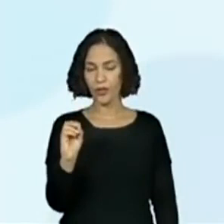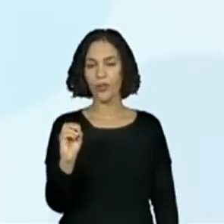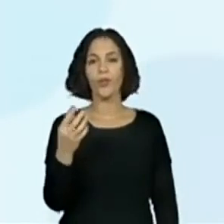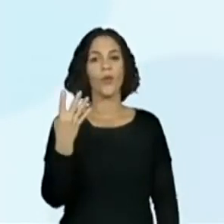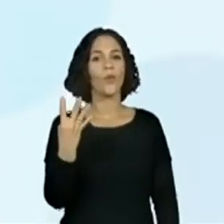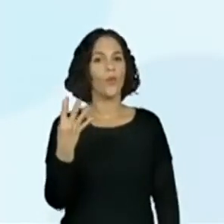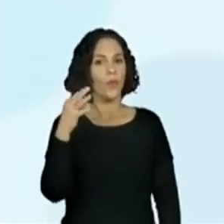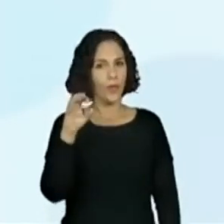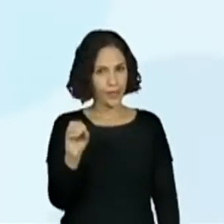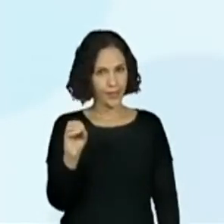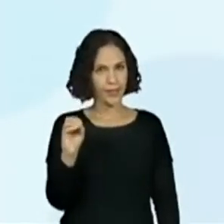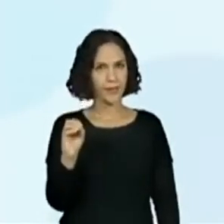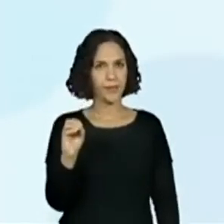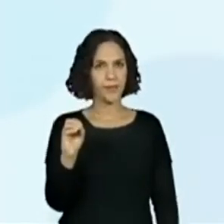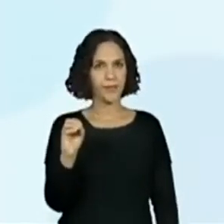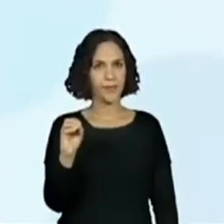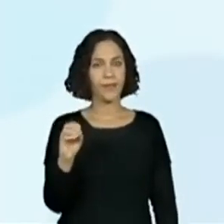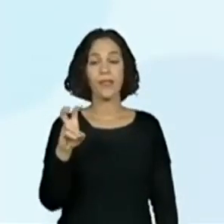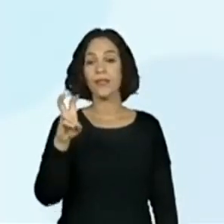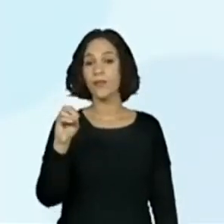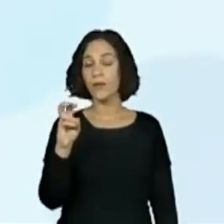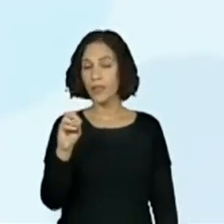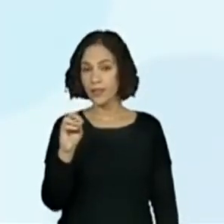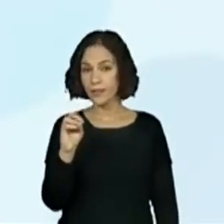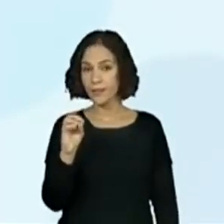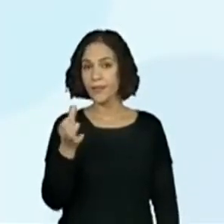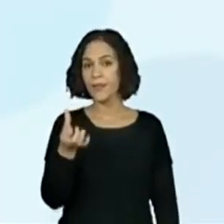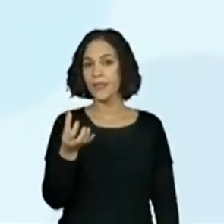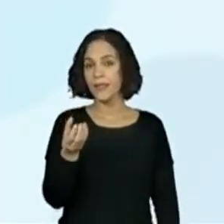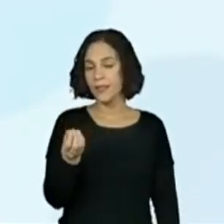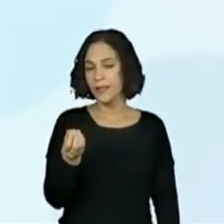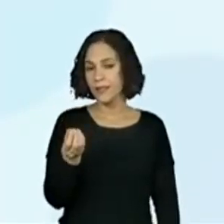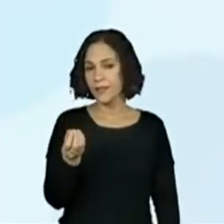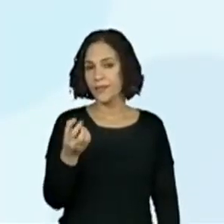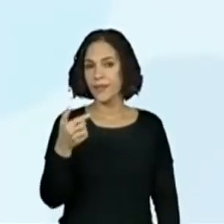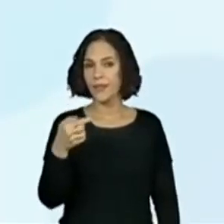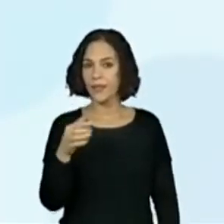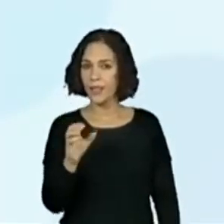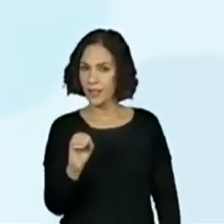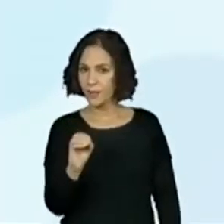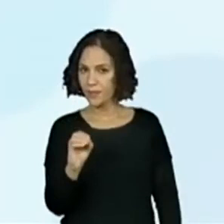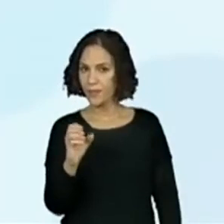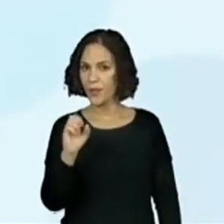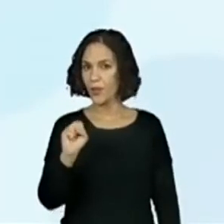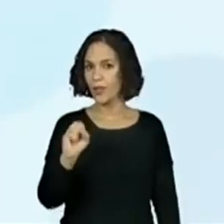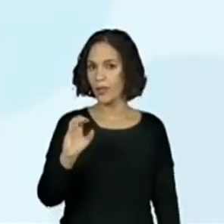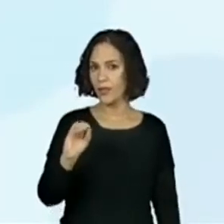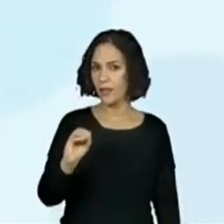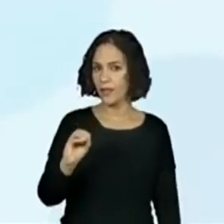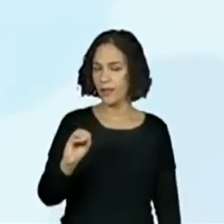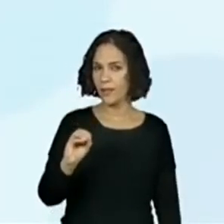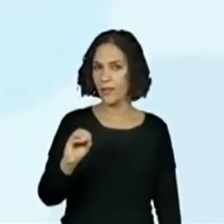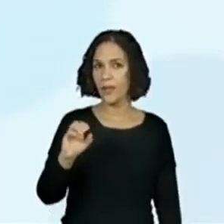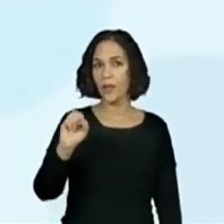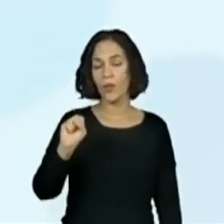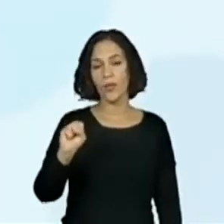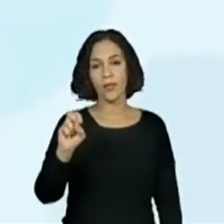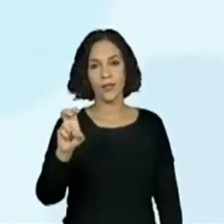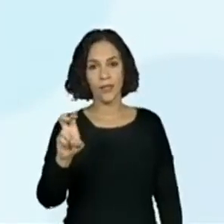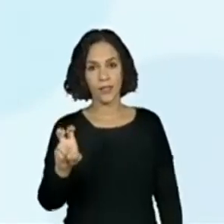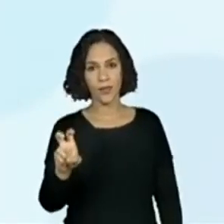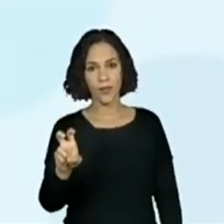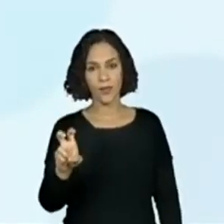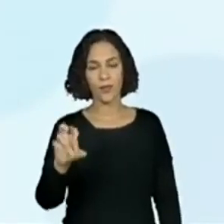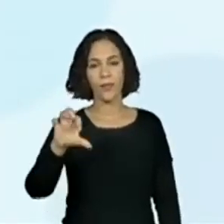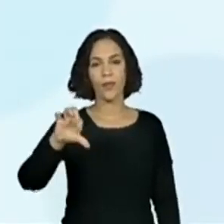20, 40. 50, 60, 70, 80,